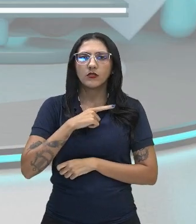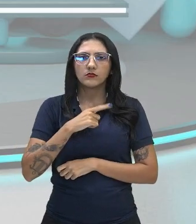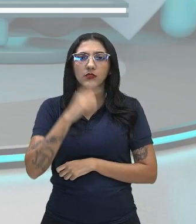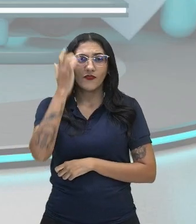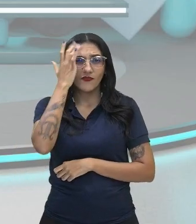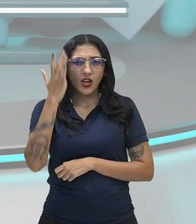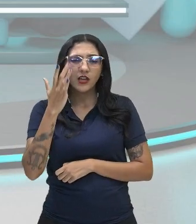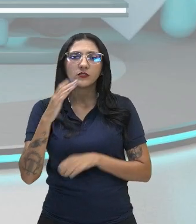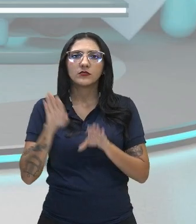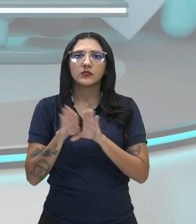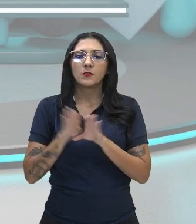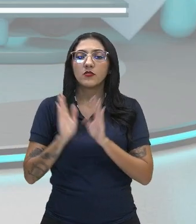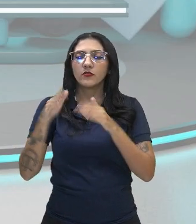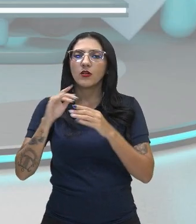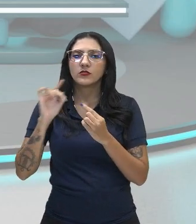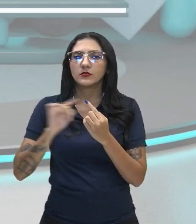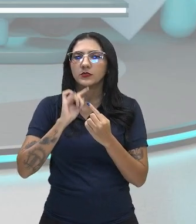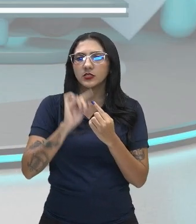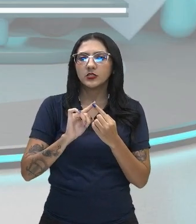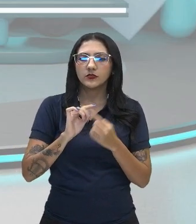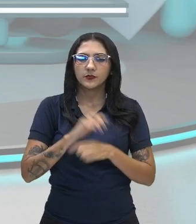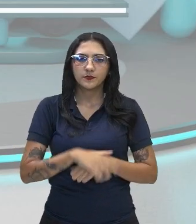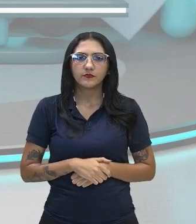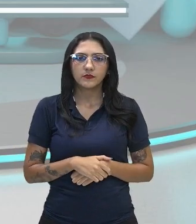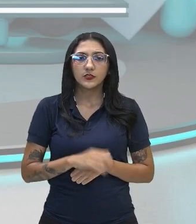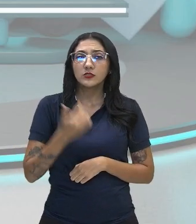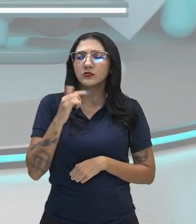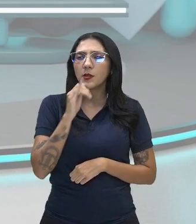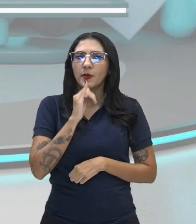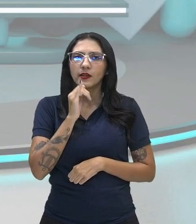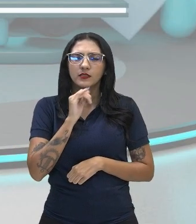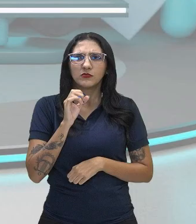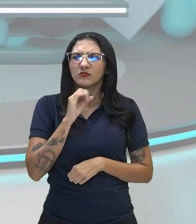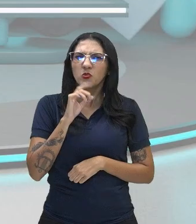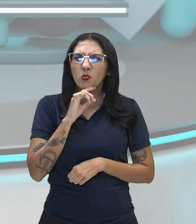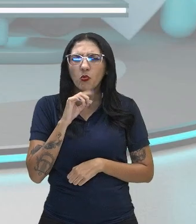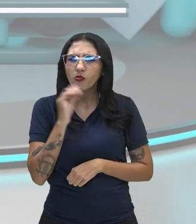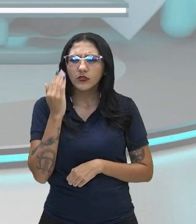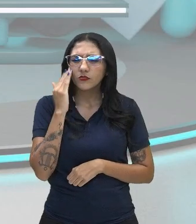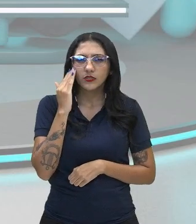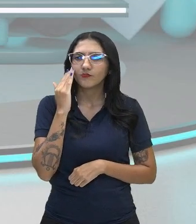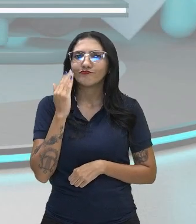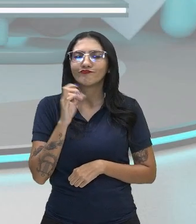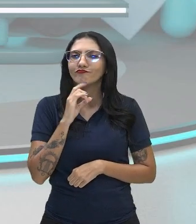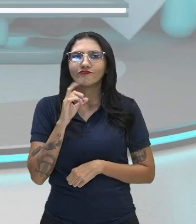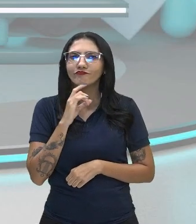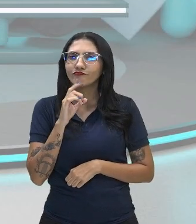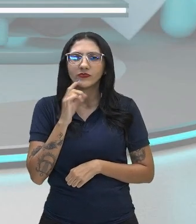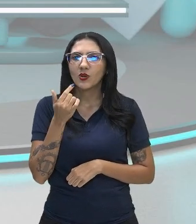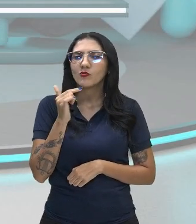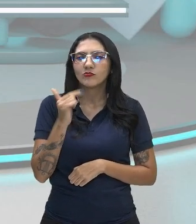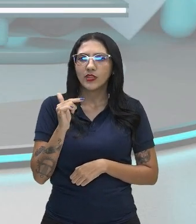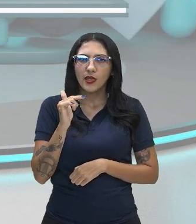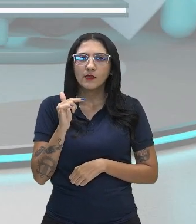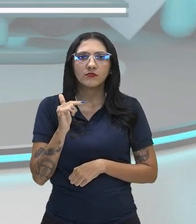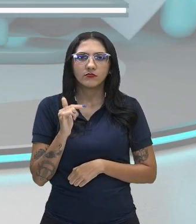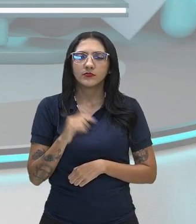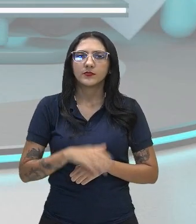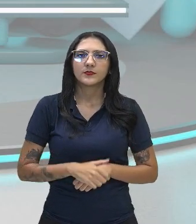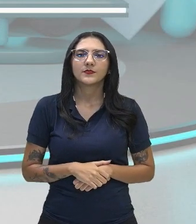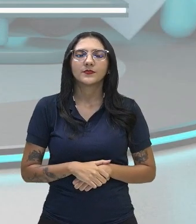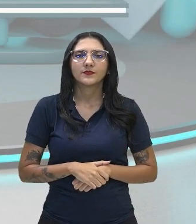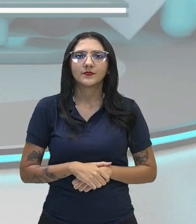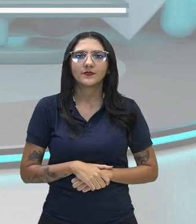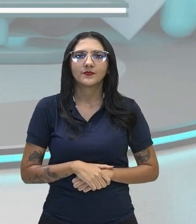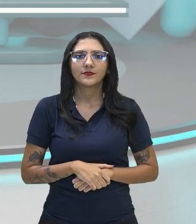traz objetividade. Não permite a subjetividade, é bem claro, é bem claro mesmo, não permite outra